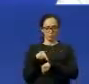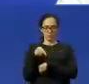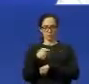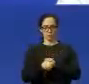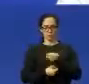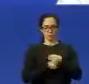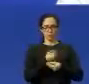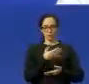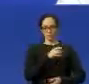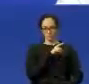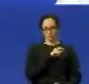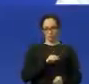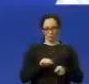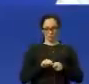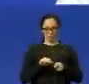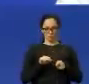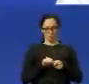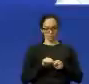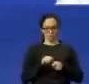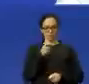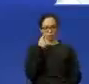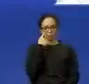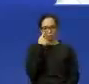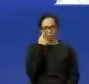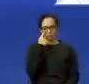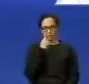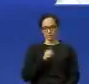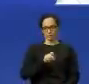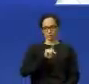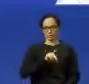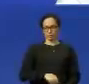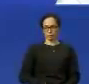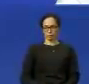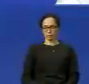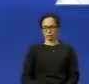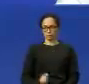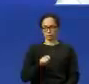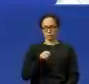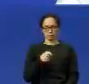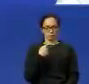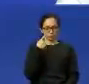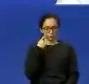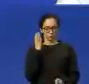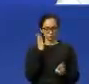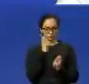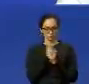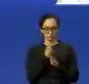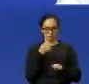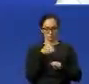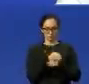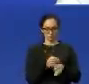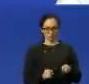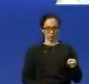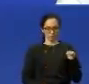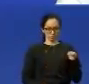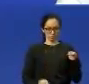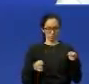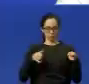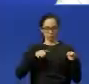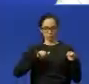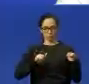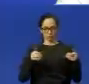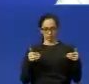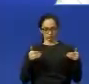nós temos aí de digitação de textos. Chegando que o tempo do motorista X é o tempo do motorista